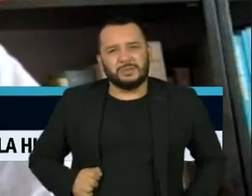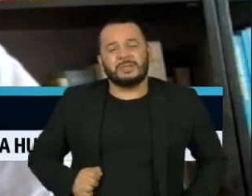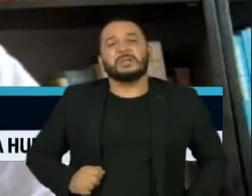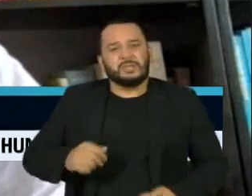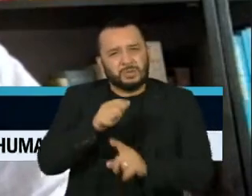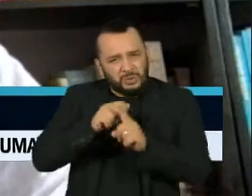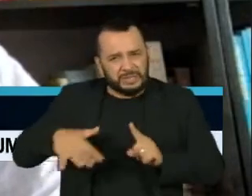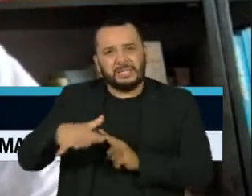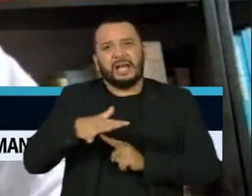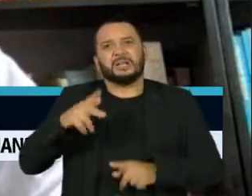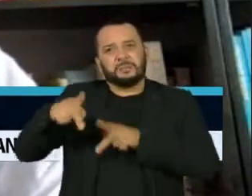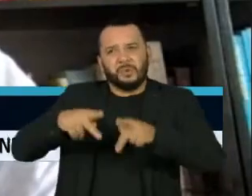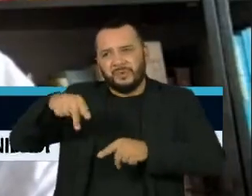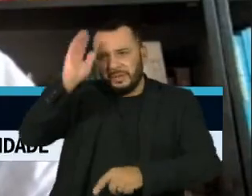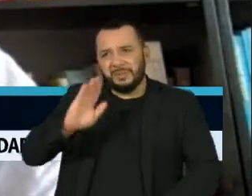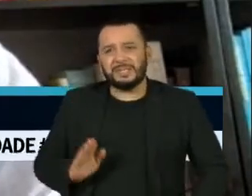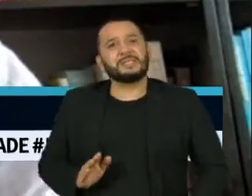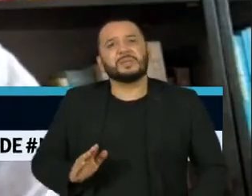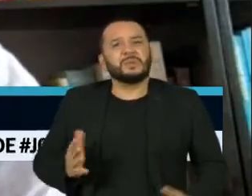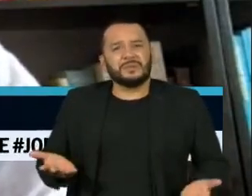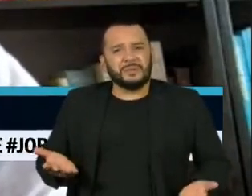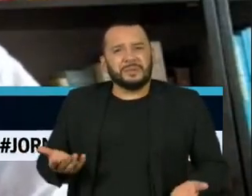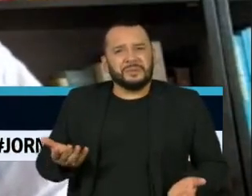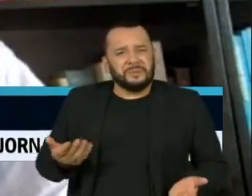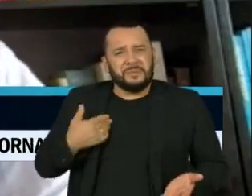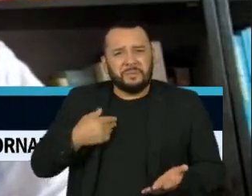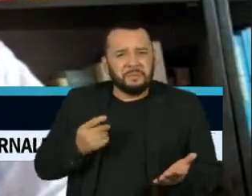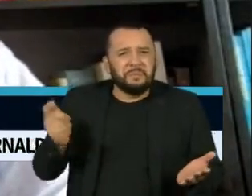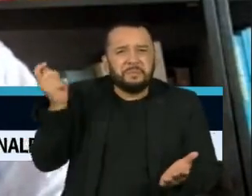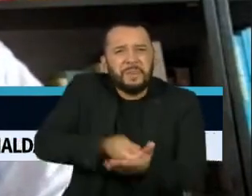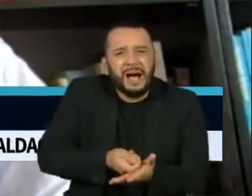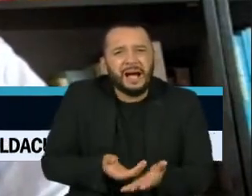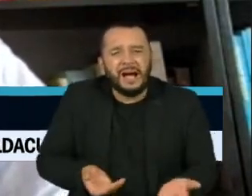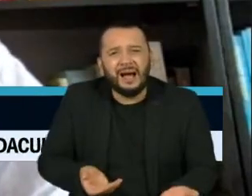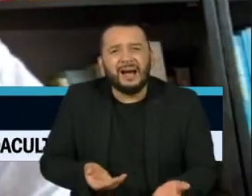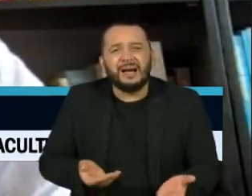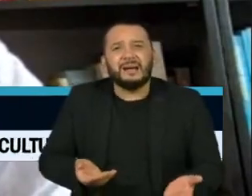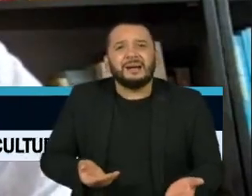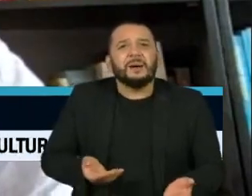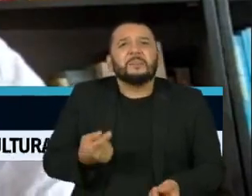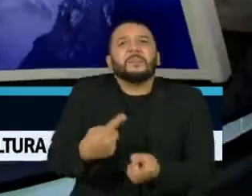contribuinte brasileiro, em todas as faixas de renda, pague por quem, em geral, tem mais.